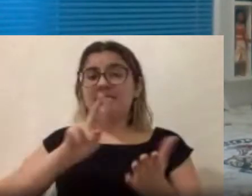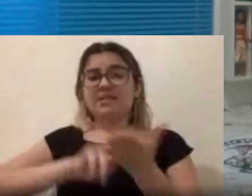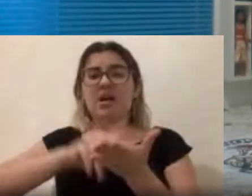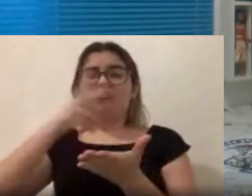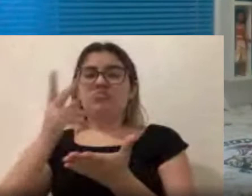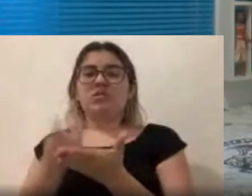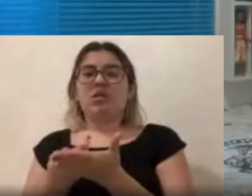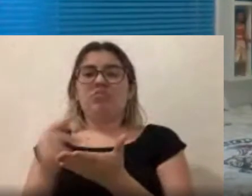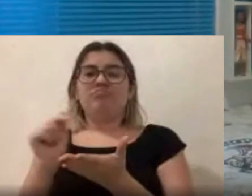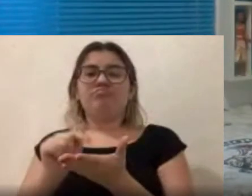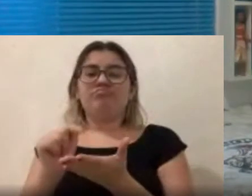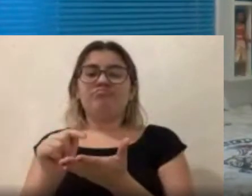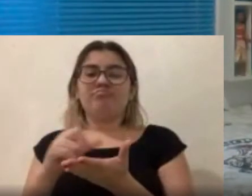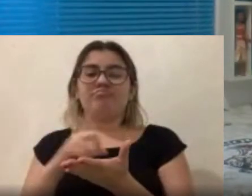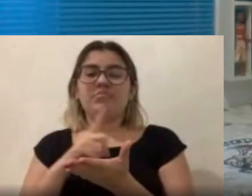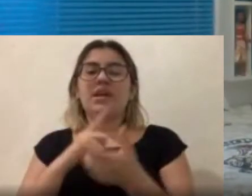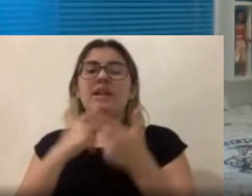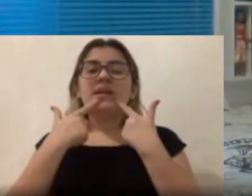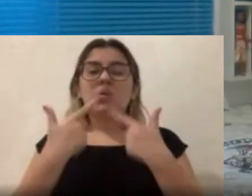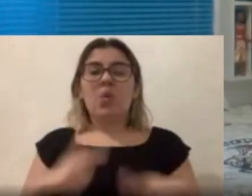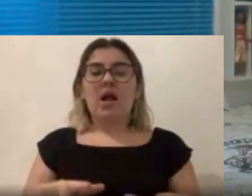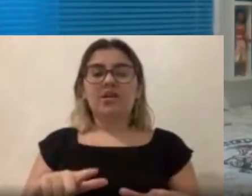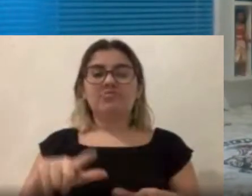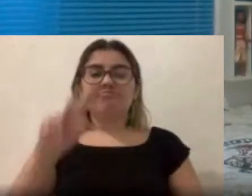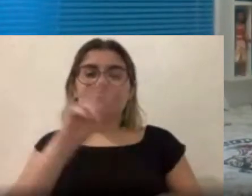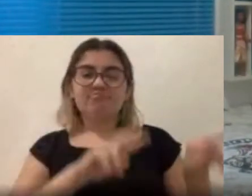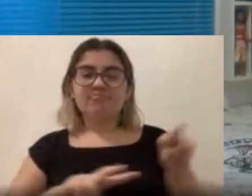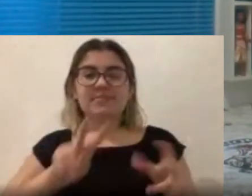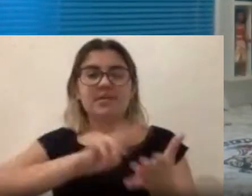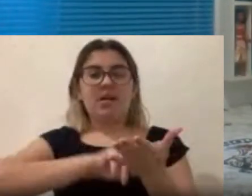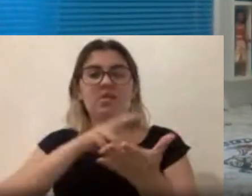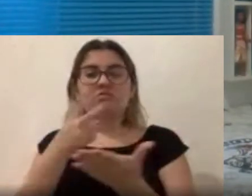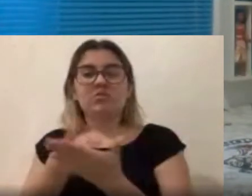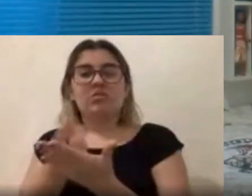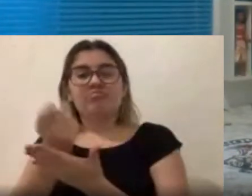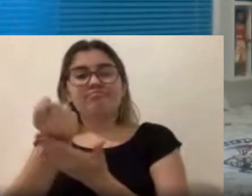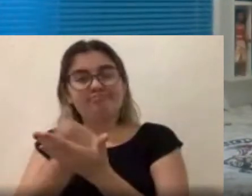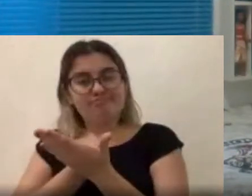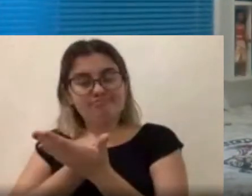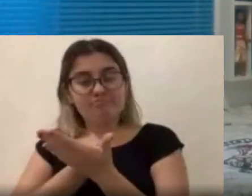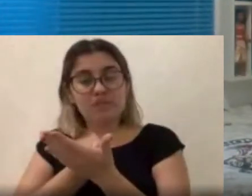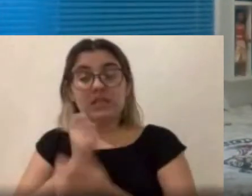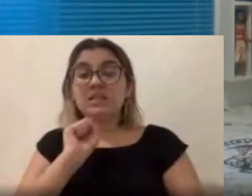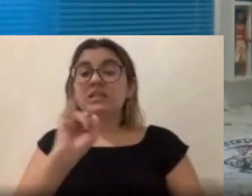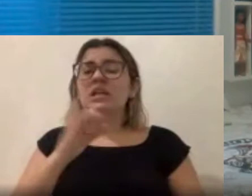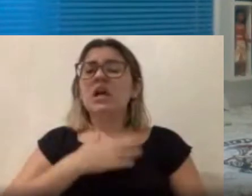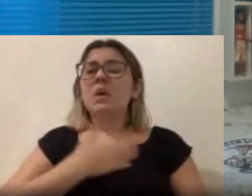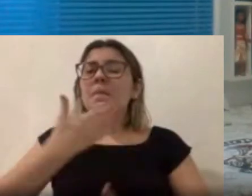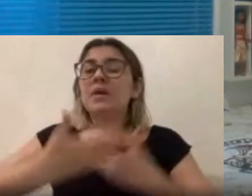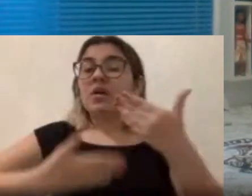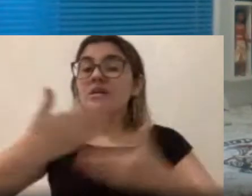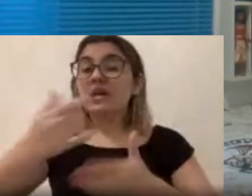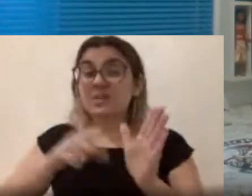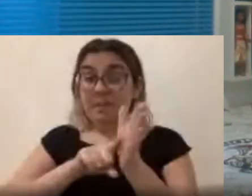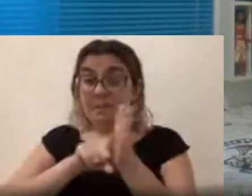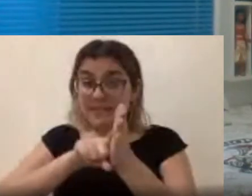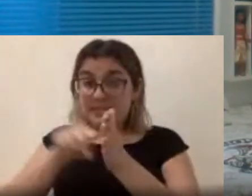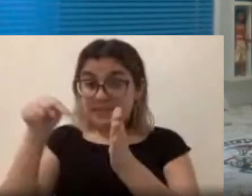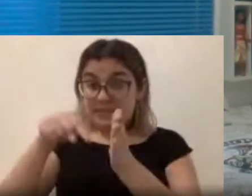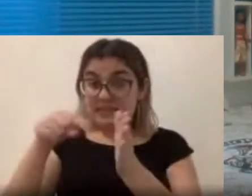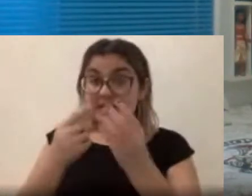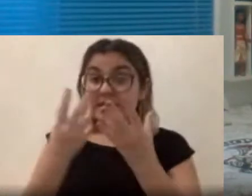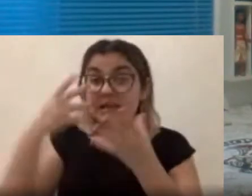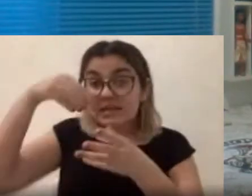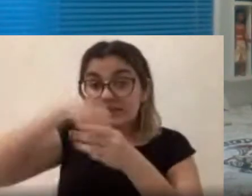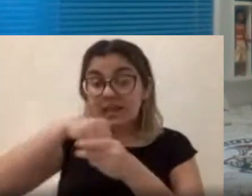linguagem para outra. Quando eu vou para um processo de pesquisa, que é o que acontece dentro da audionarração, por exemplo, que foi um